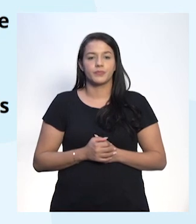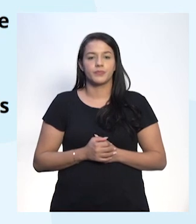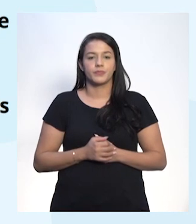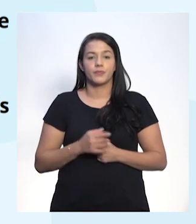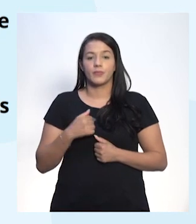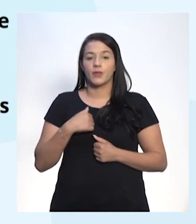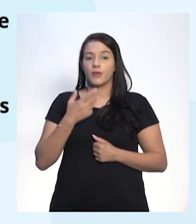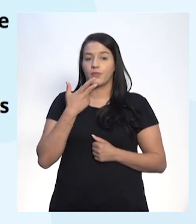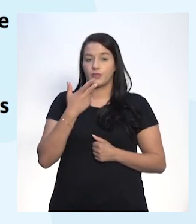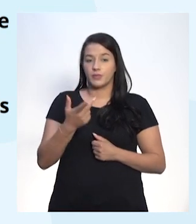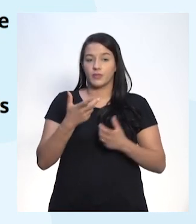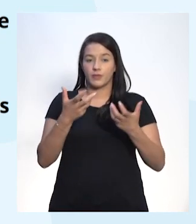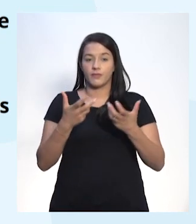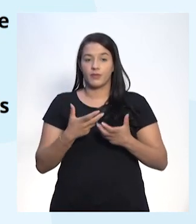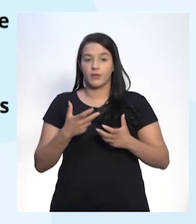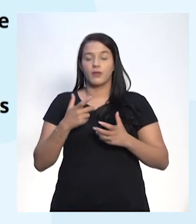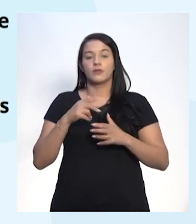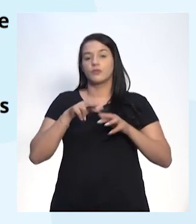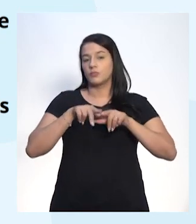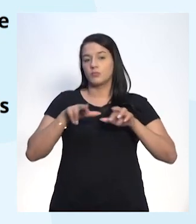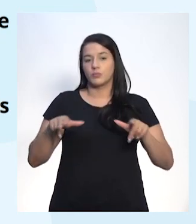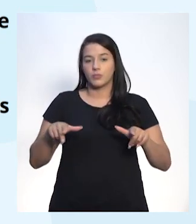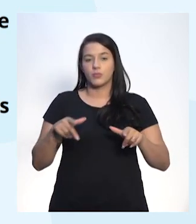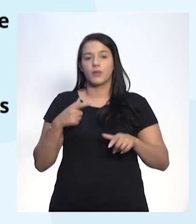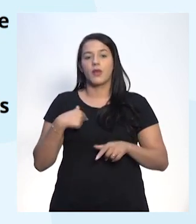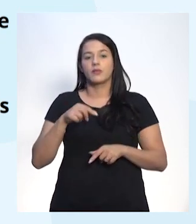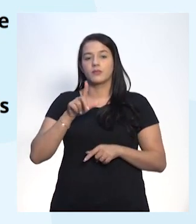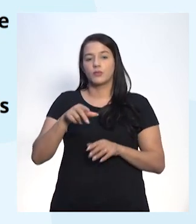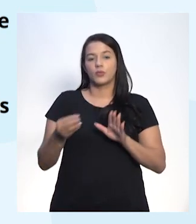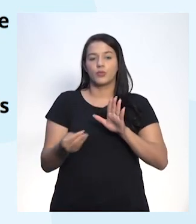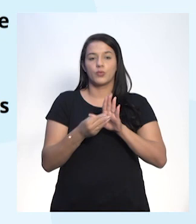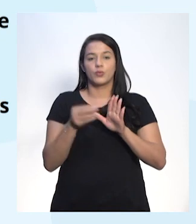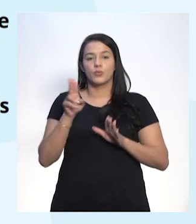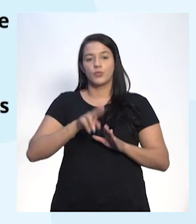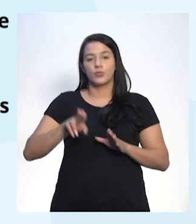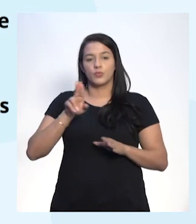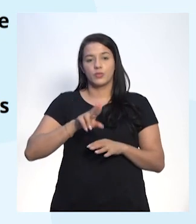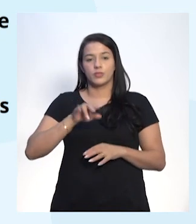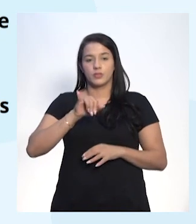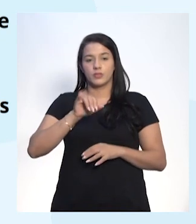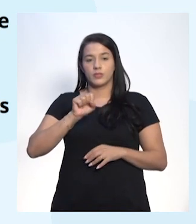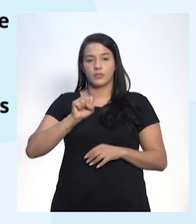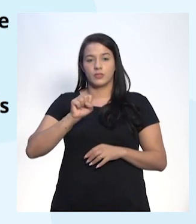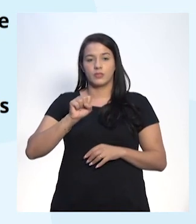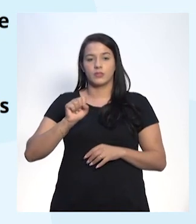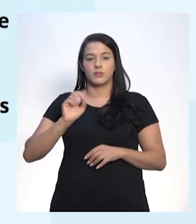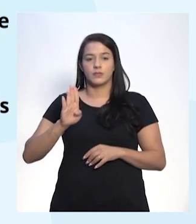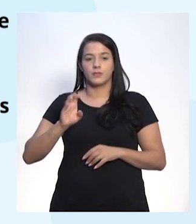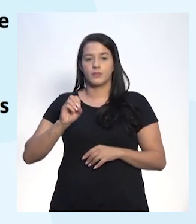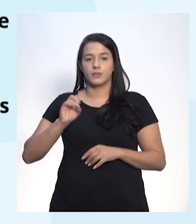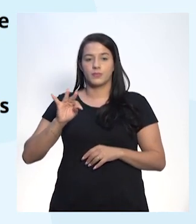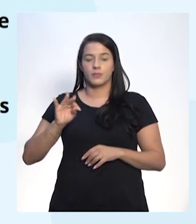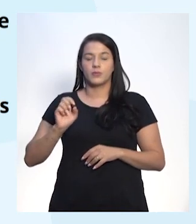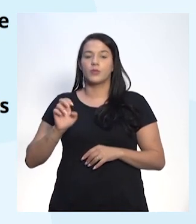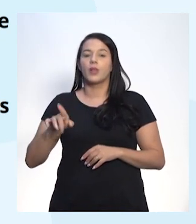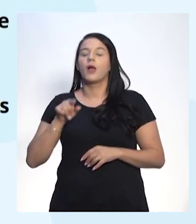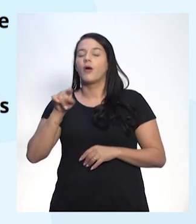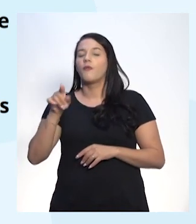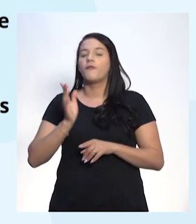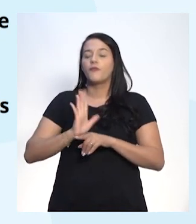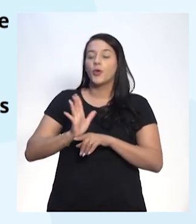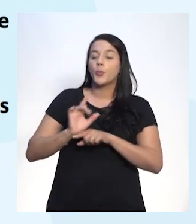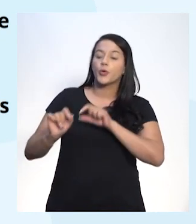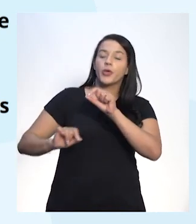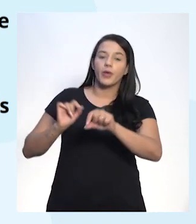quer falar que é sobre alguma coisa, você vai falar is about, certo? É sobre. Então, pergunto para você, sobre o que é o filme? The film